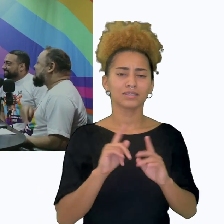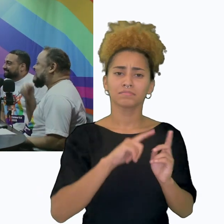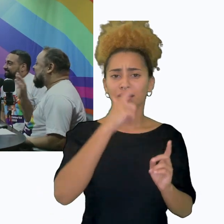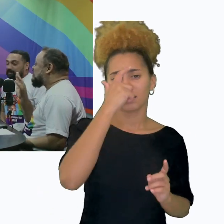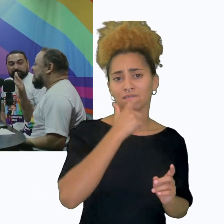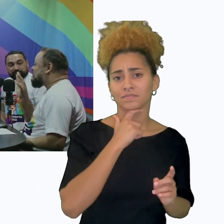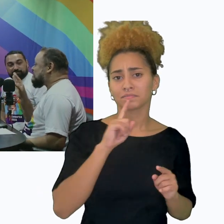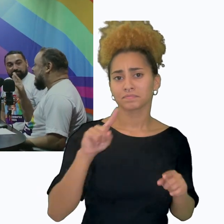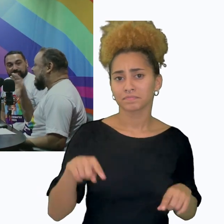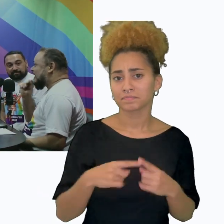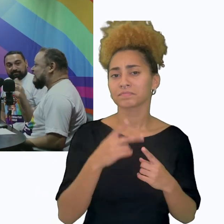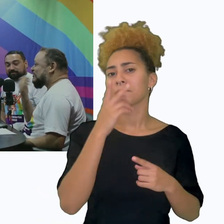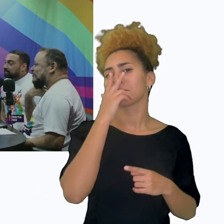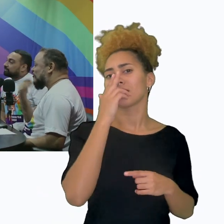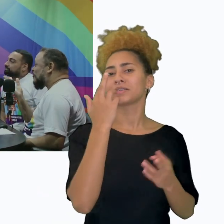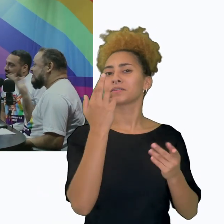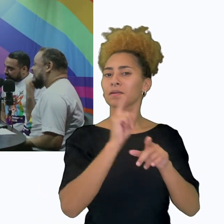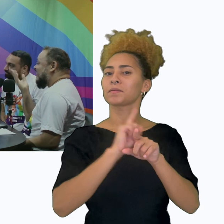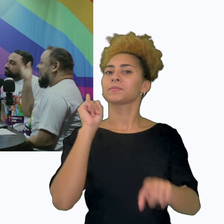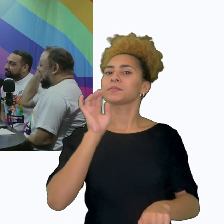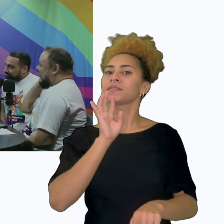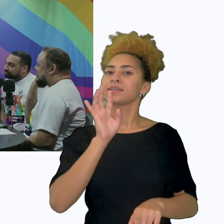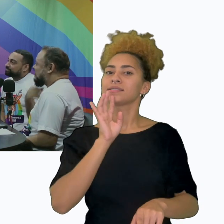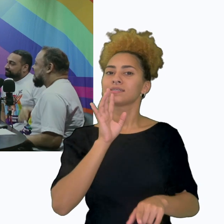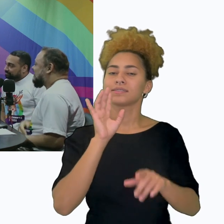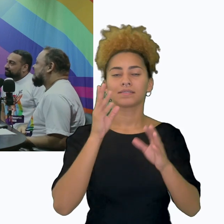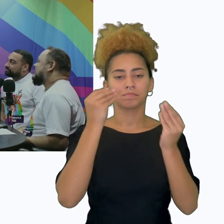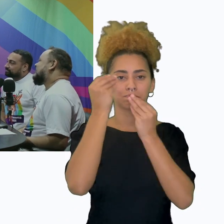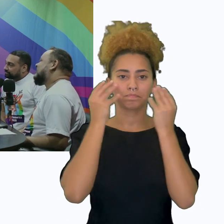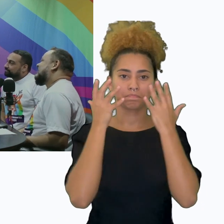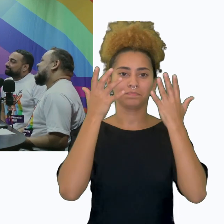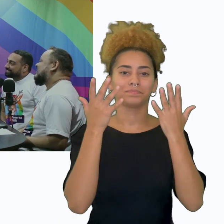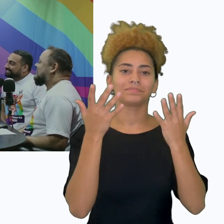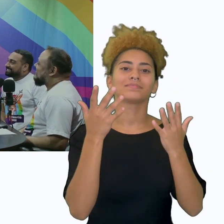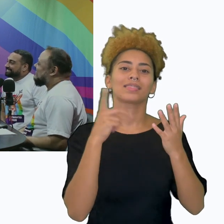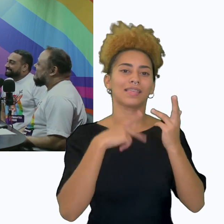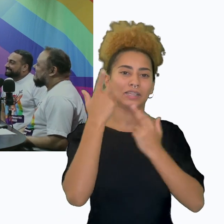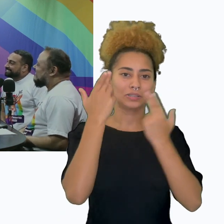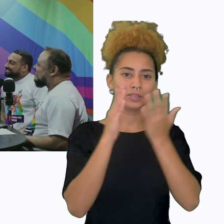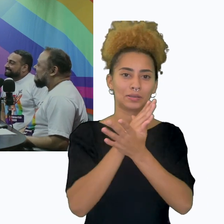Mas você tem a mesma carinha de quando eu conheci lá atrás na Diverso. Vivo Botox. Aí